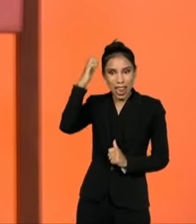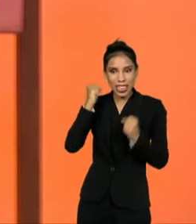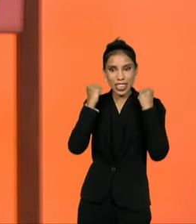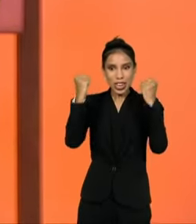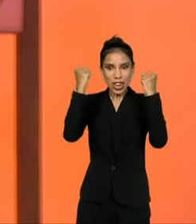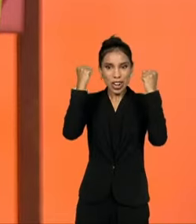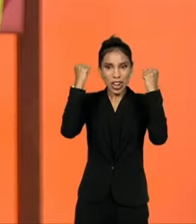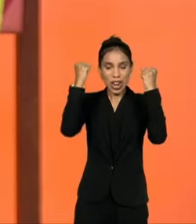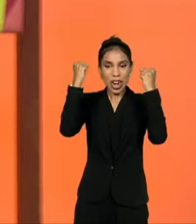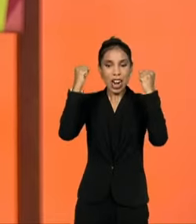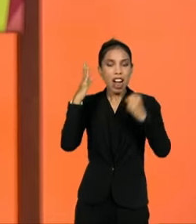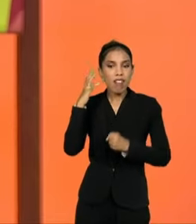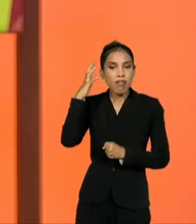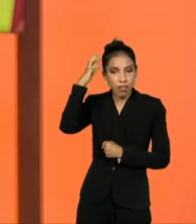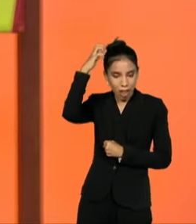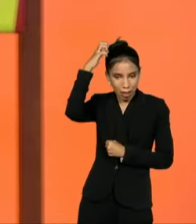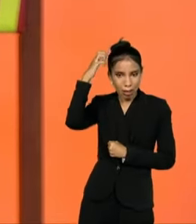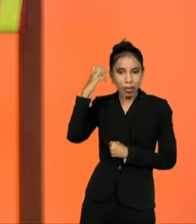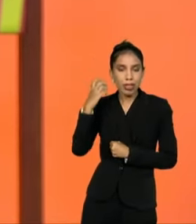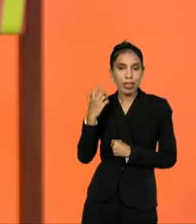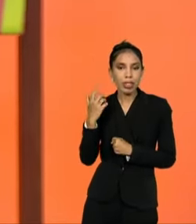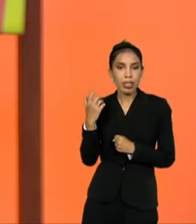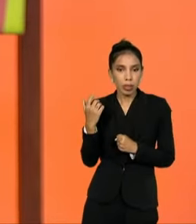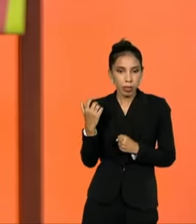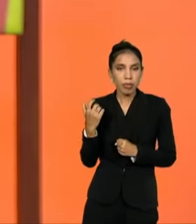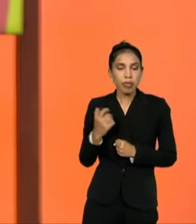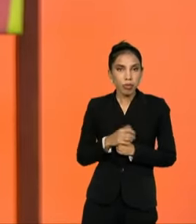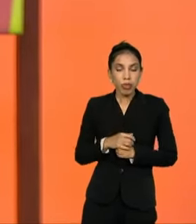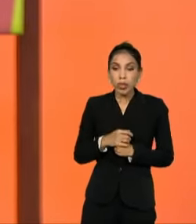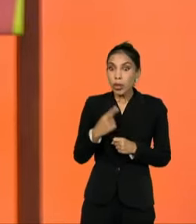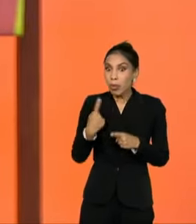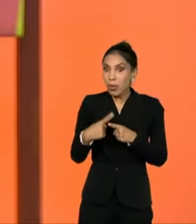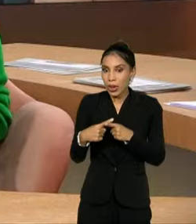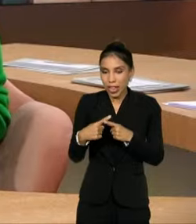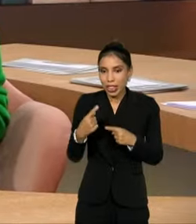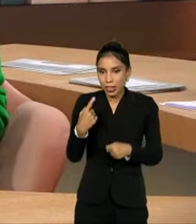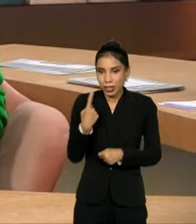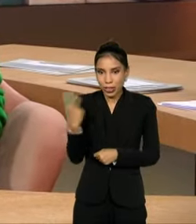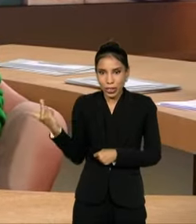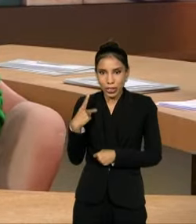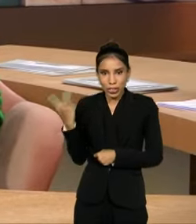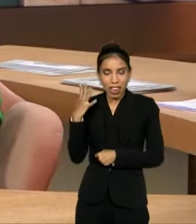né? Era, não. Somos. Somos, exato. Isso a gente leva para outras vidas, né?